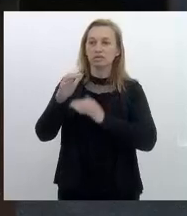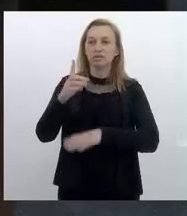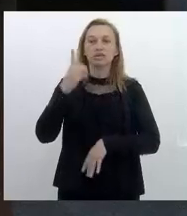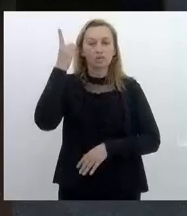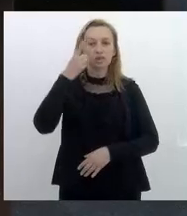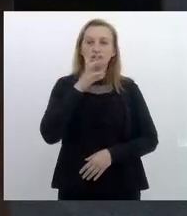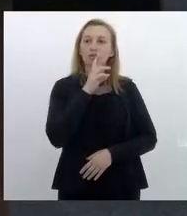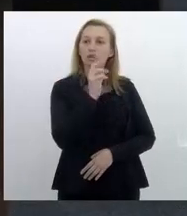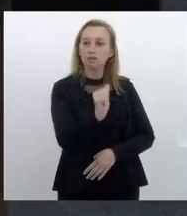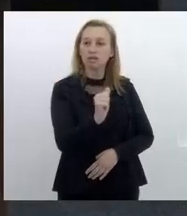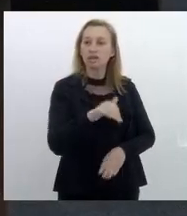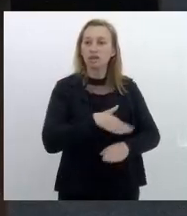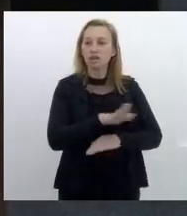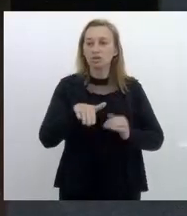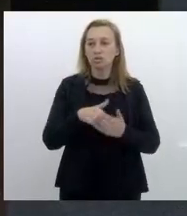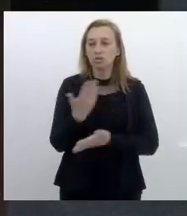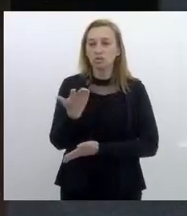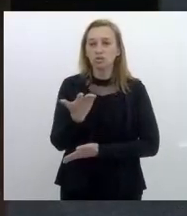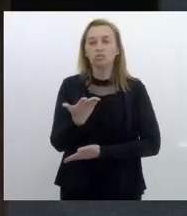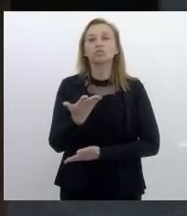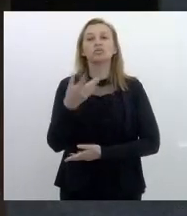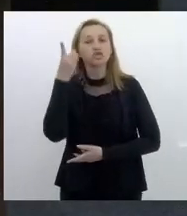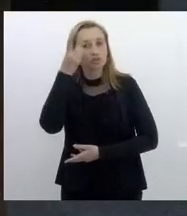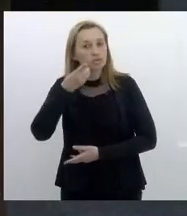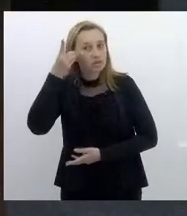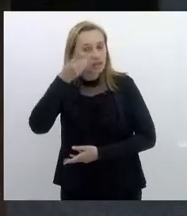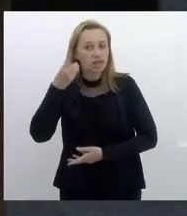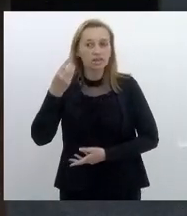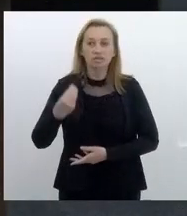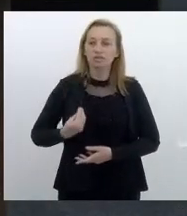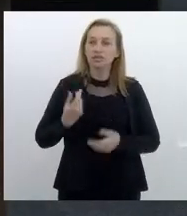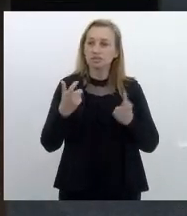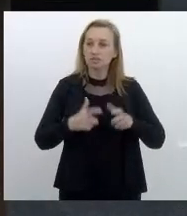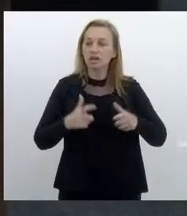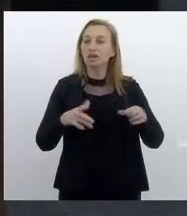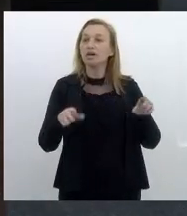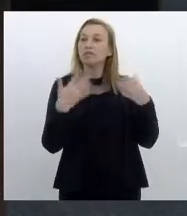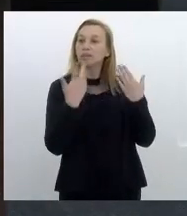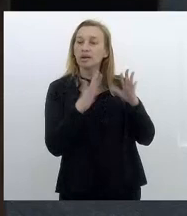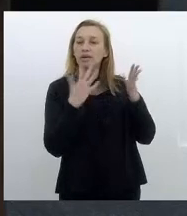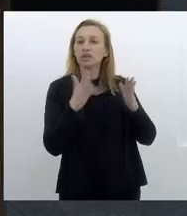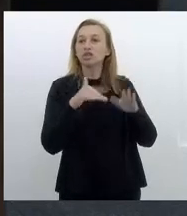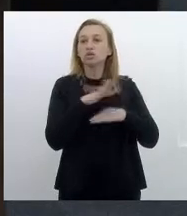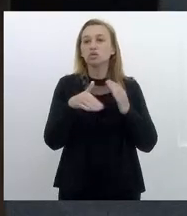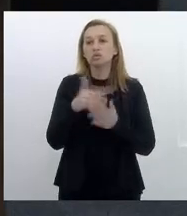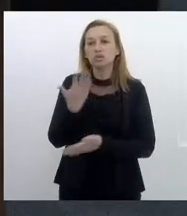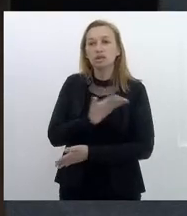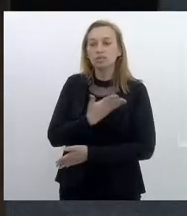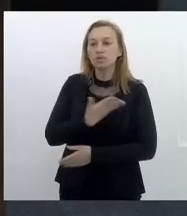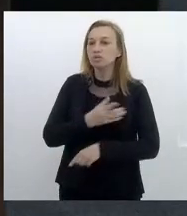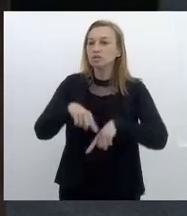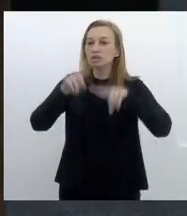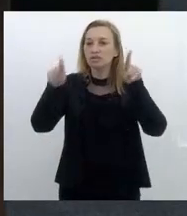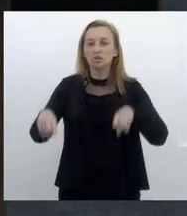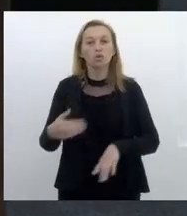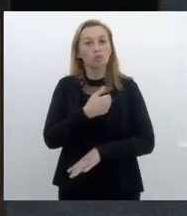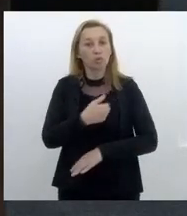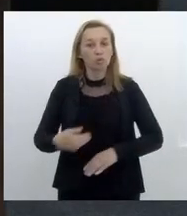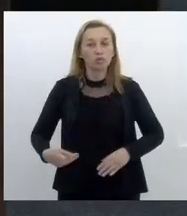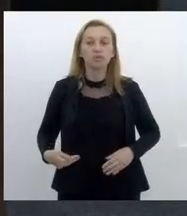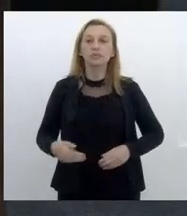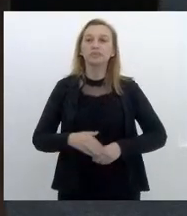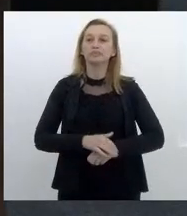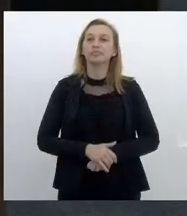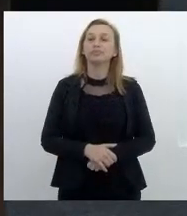Amorim saudar todos os parlamentares e autoridades presentes saudar todos os meus colegas servidores públicos